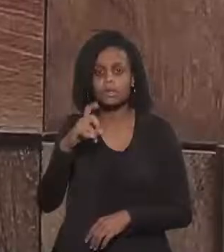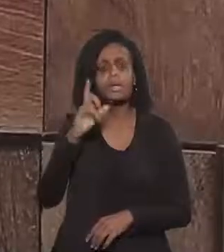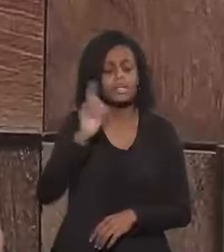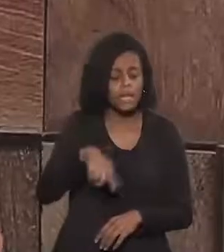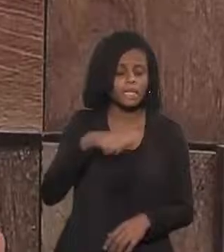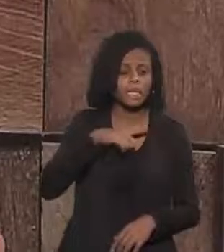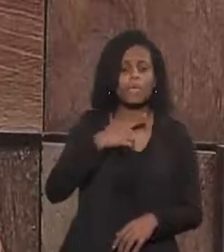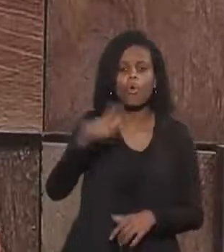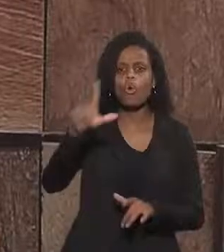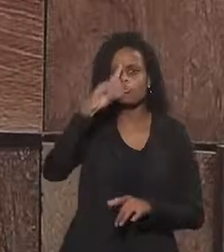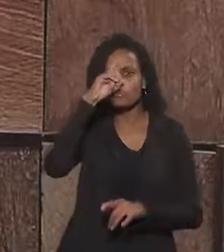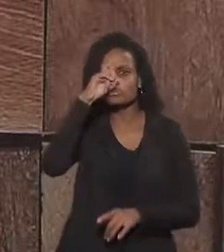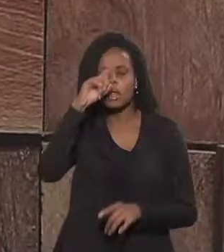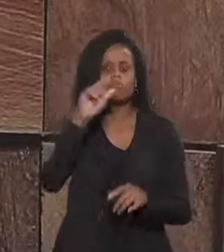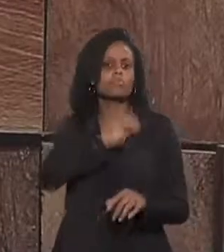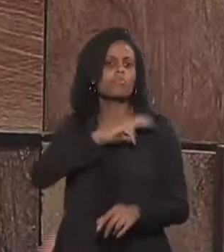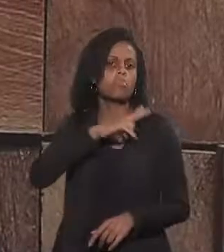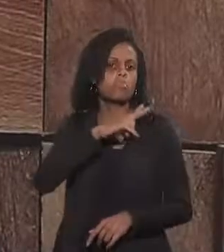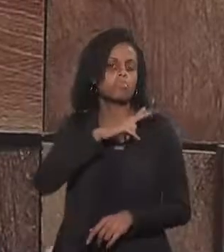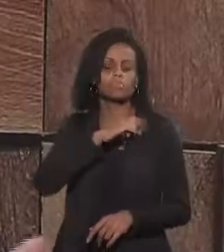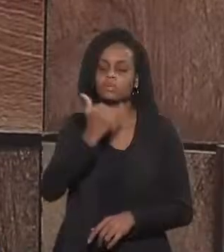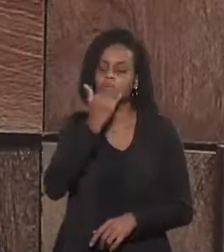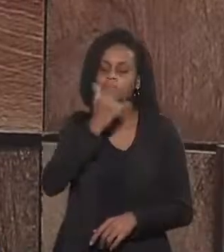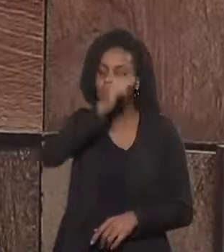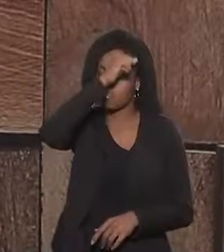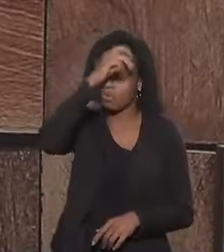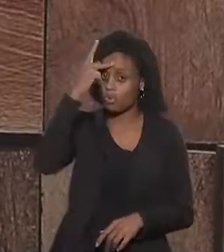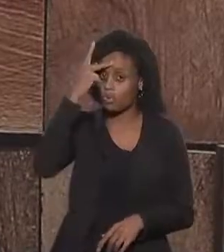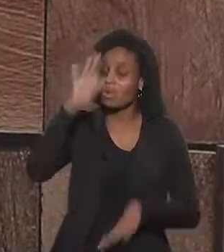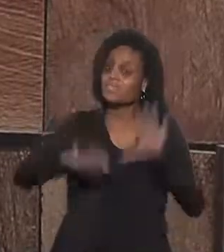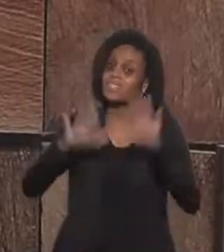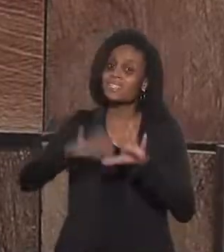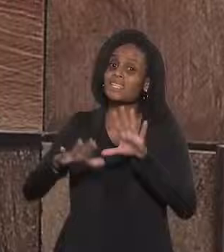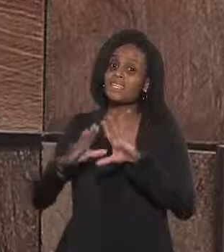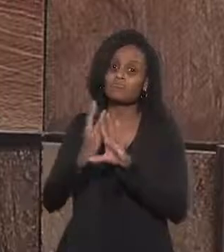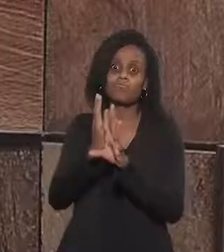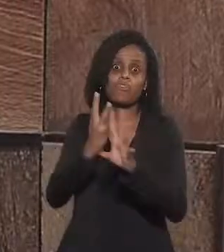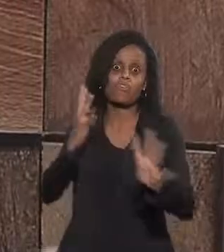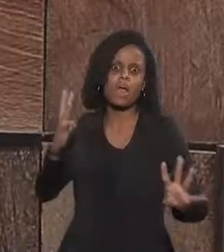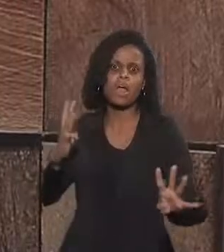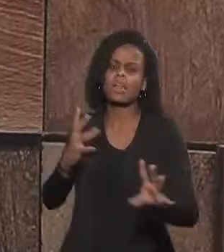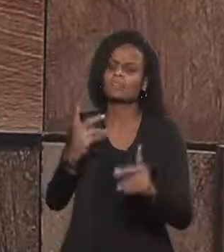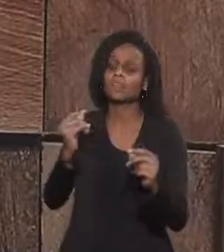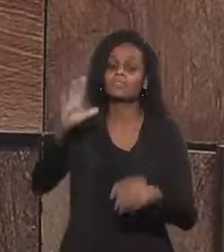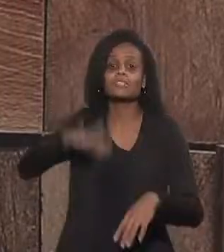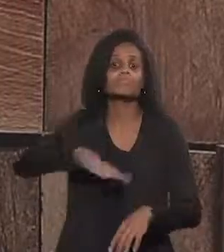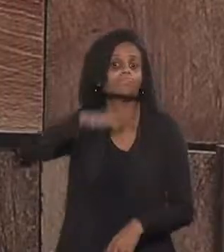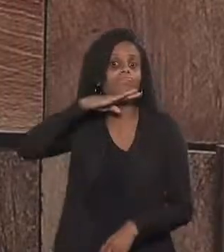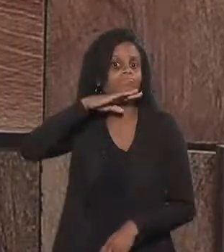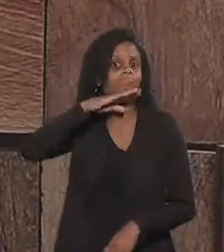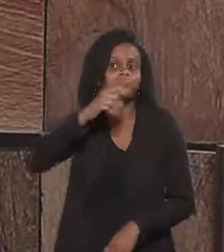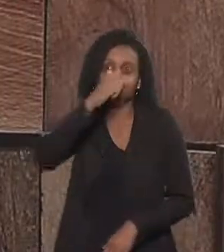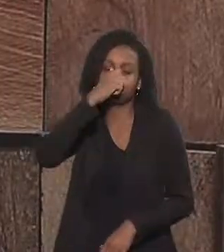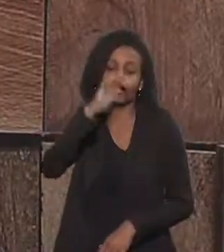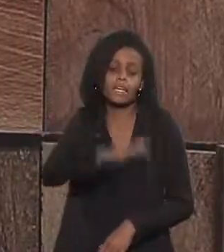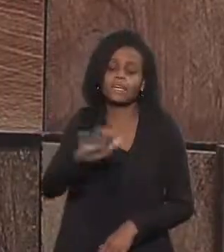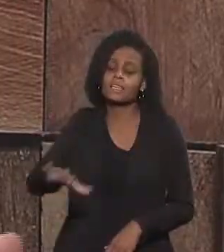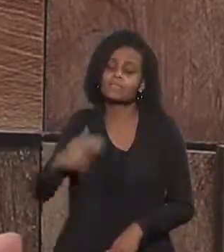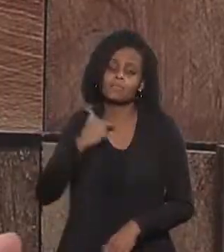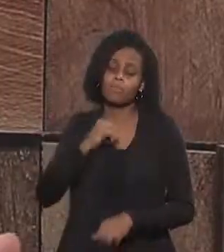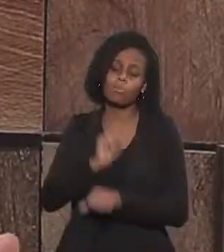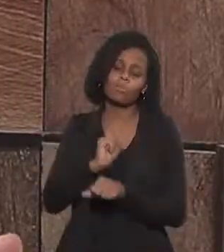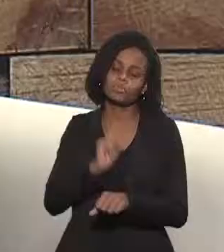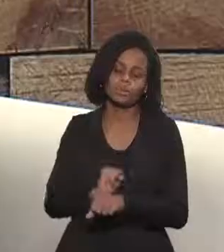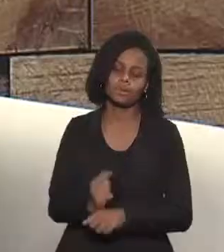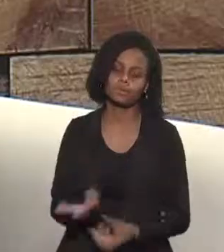existem hospitais públicos que eles podem encaminhar, mas às vezes o número é muito grande e está esgotado e a criança não pode